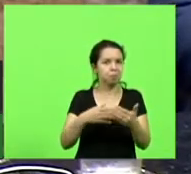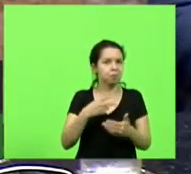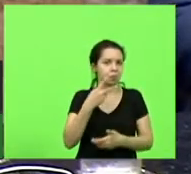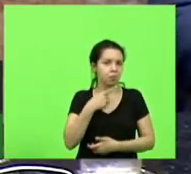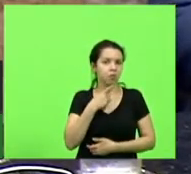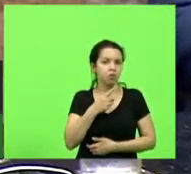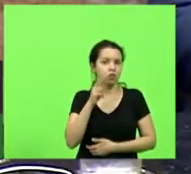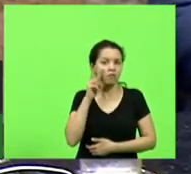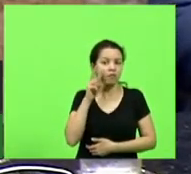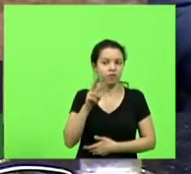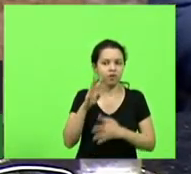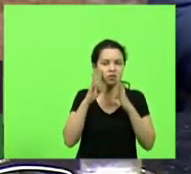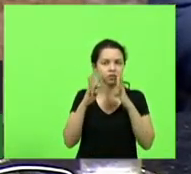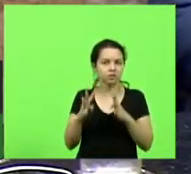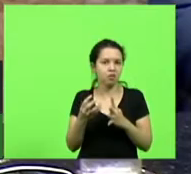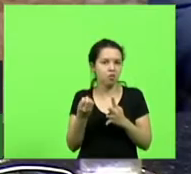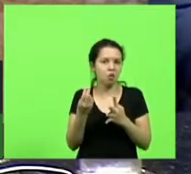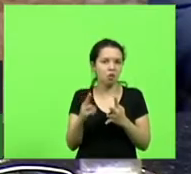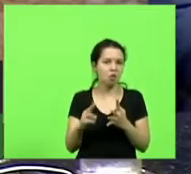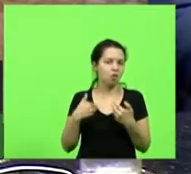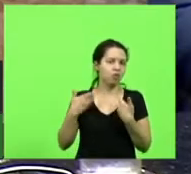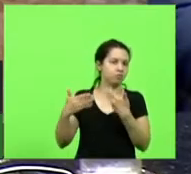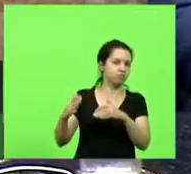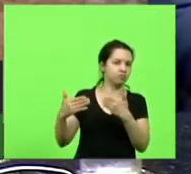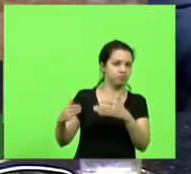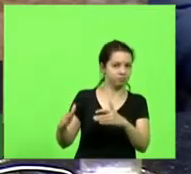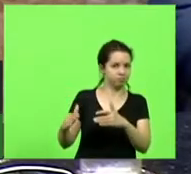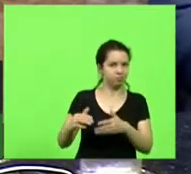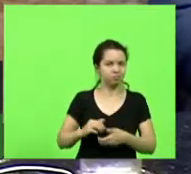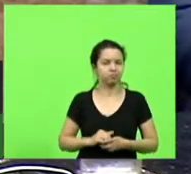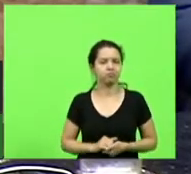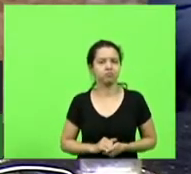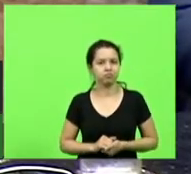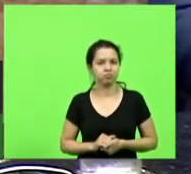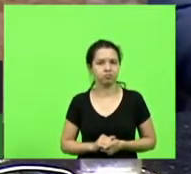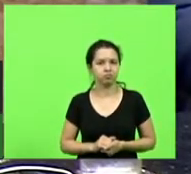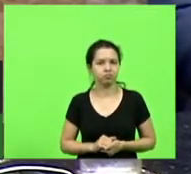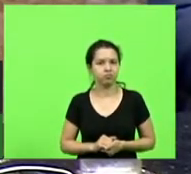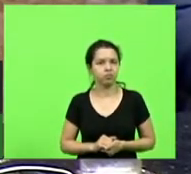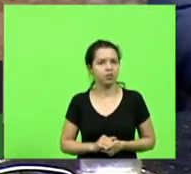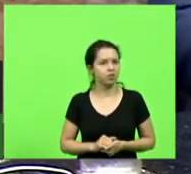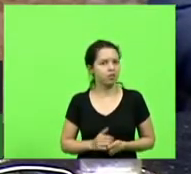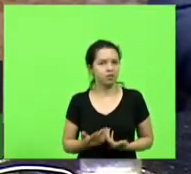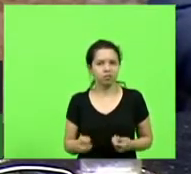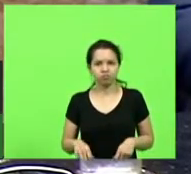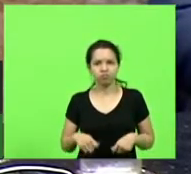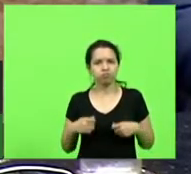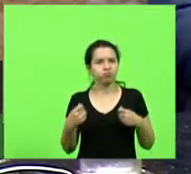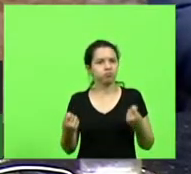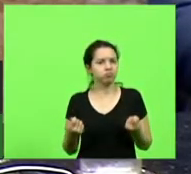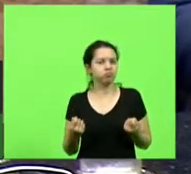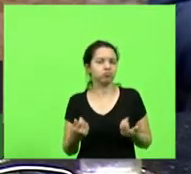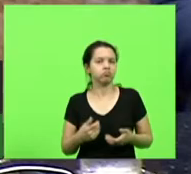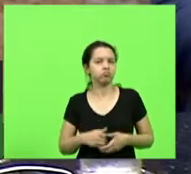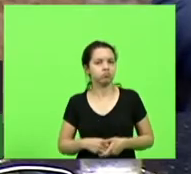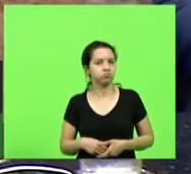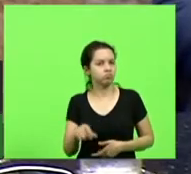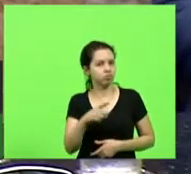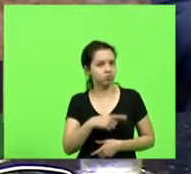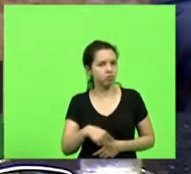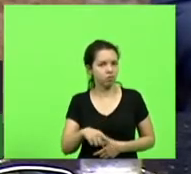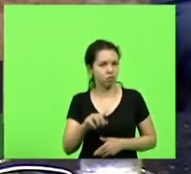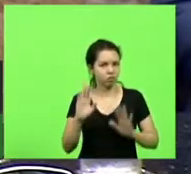enxergar, ou enxerga e faz de conta que não vê? Não é possível que nós vamos fechar os